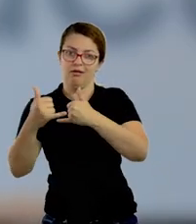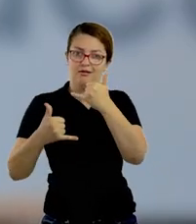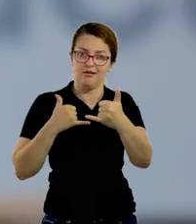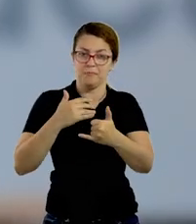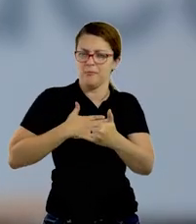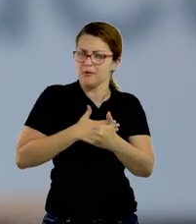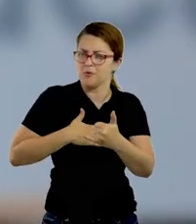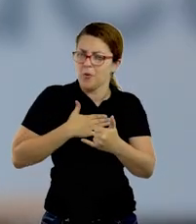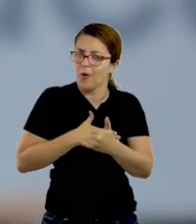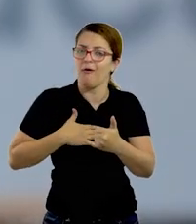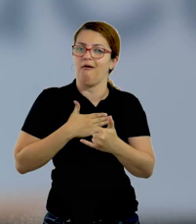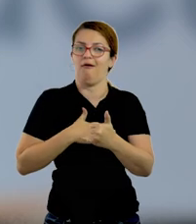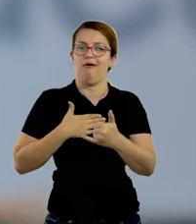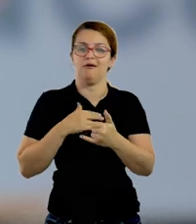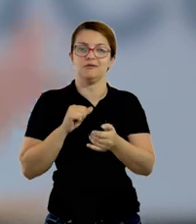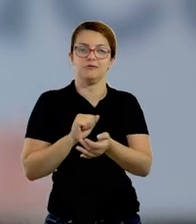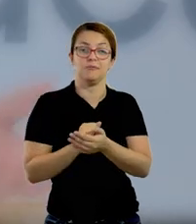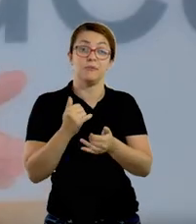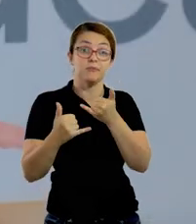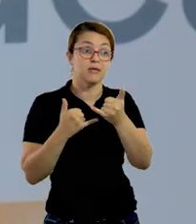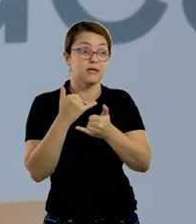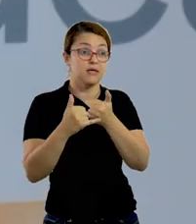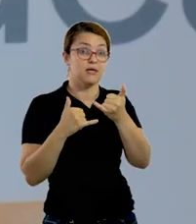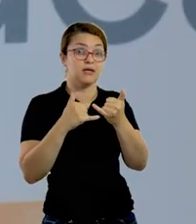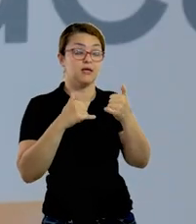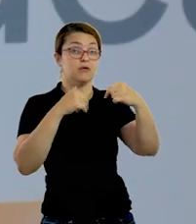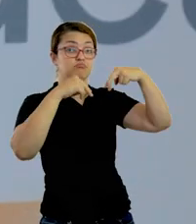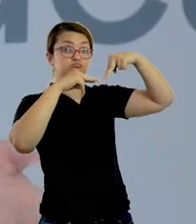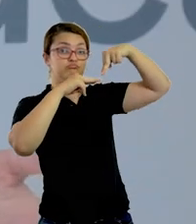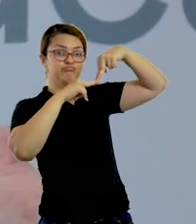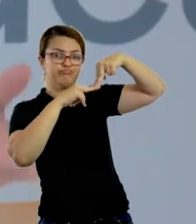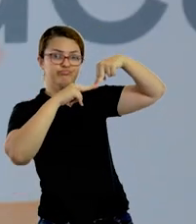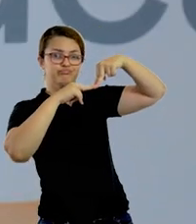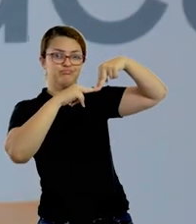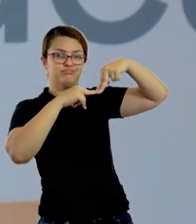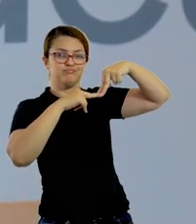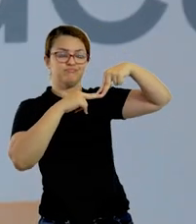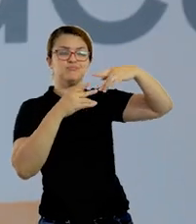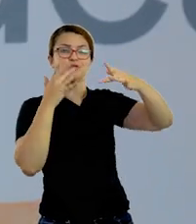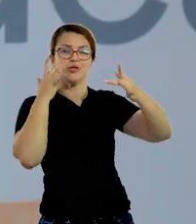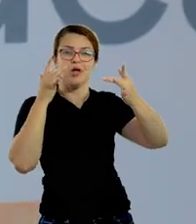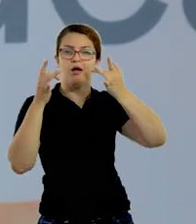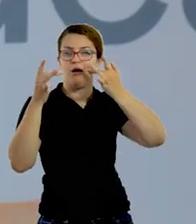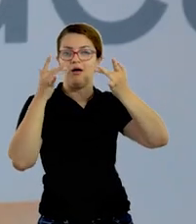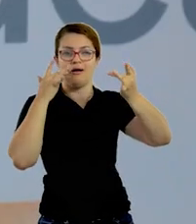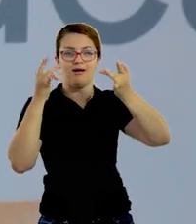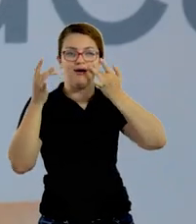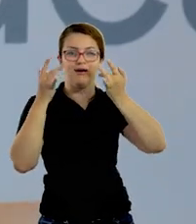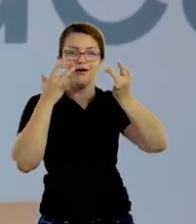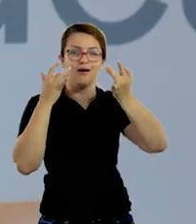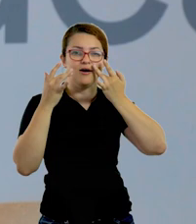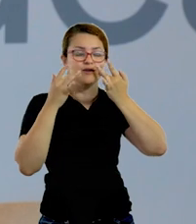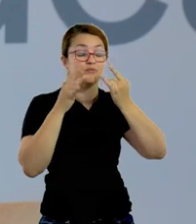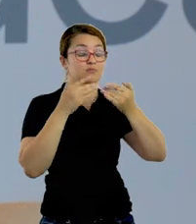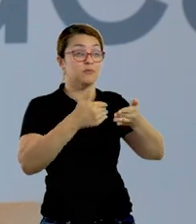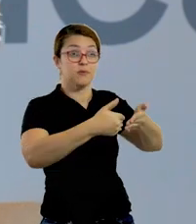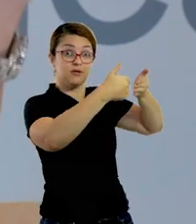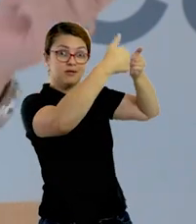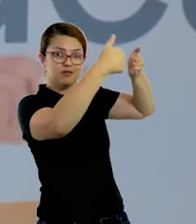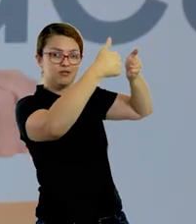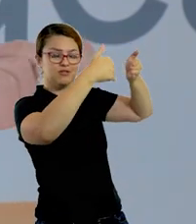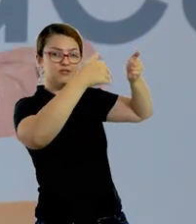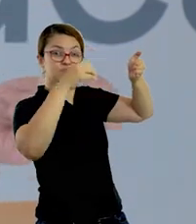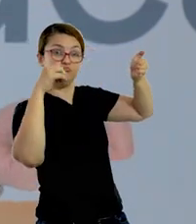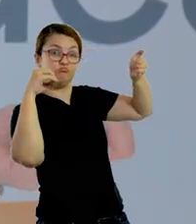brinquedos favoritos das crianças, os mais divertidos, para fazer esse jogo de sombras. Vocês vão poder fazer um teatrinho com os personagens que vocês